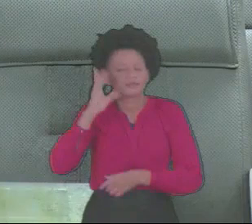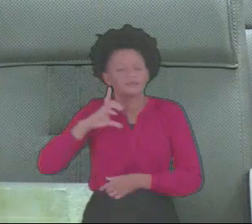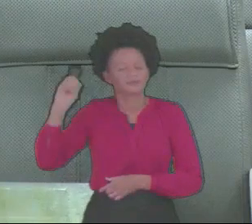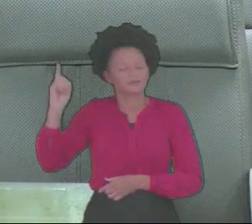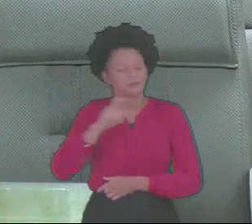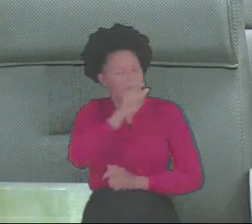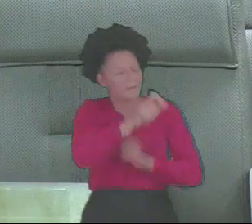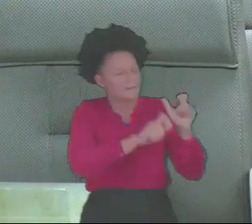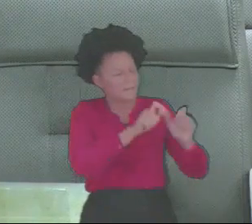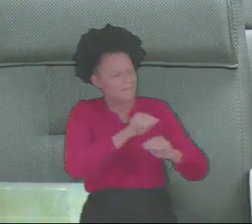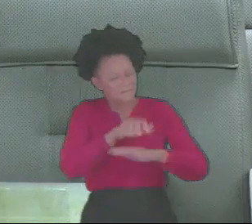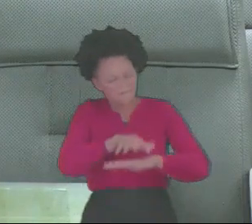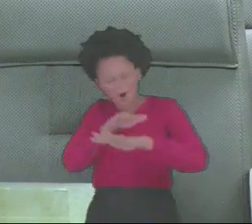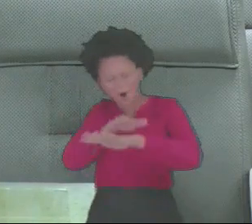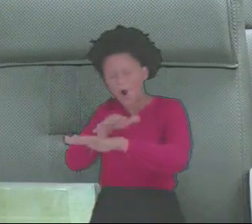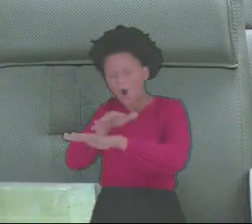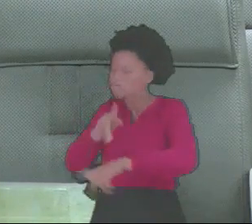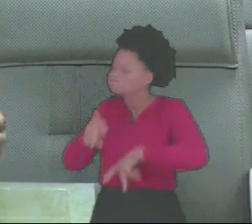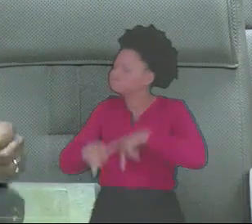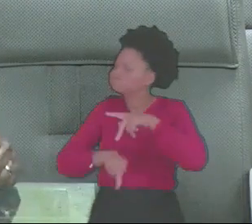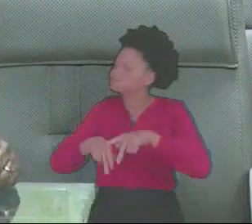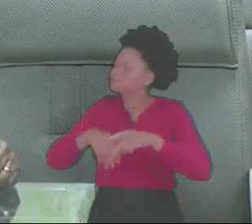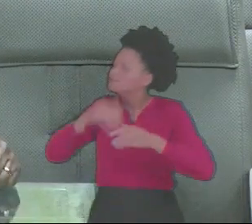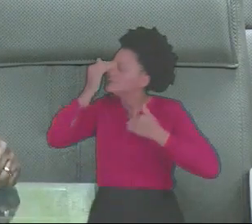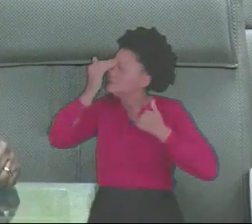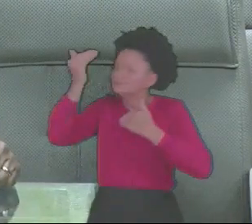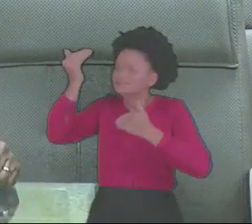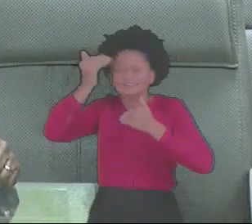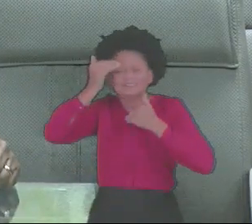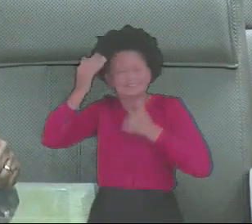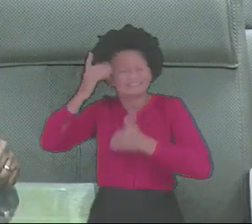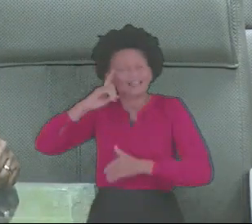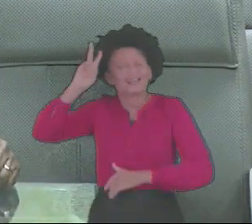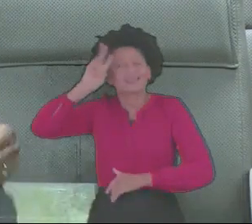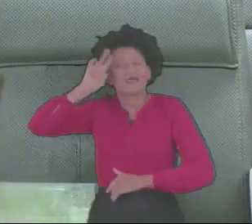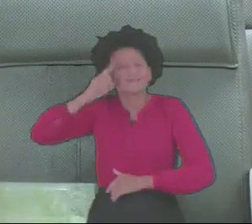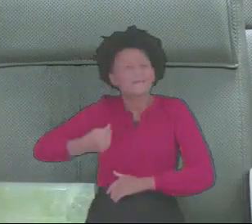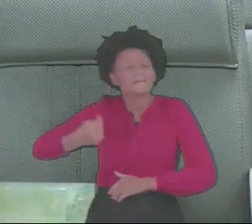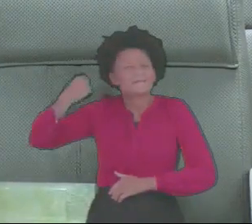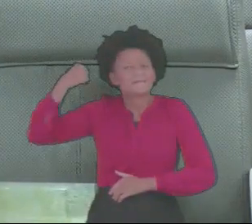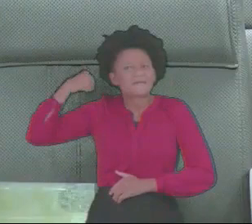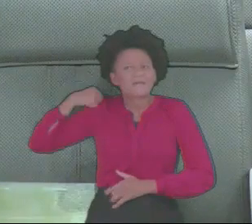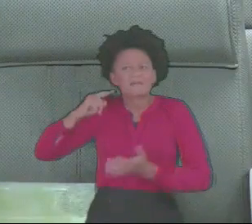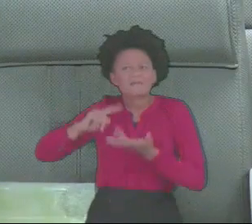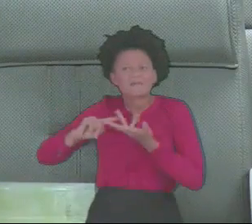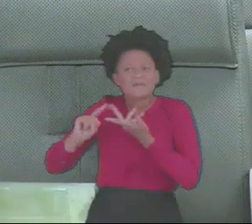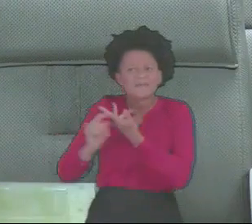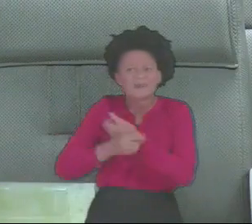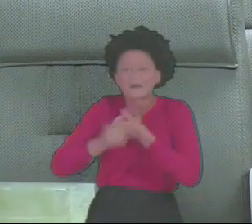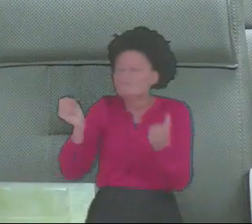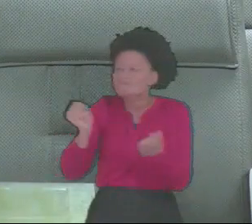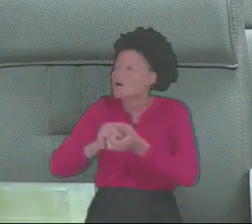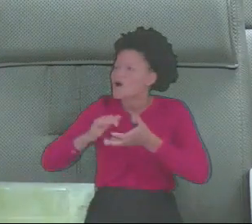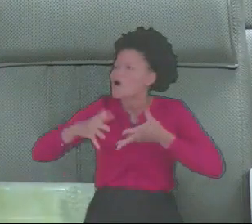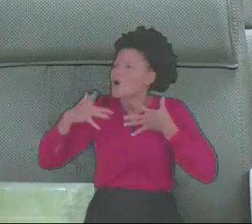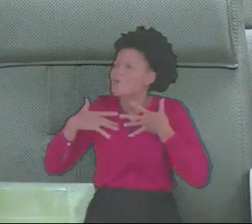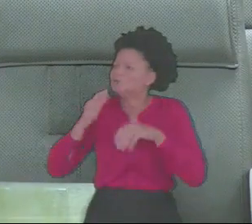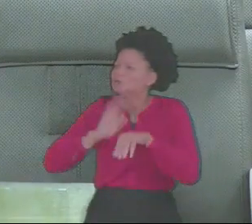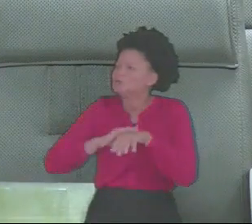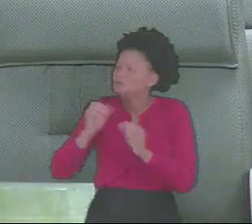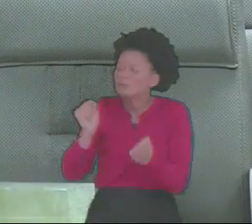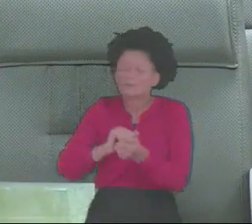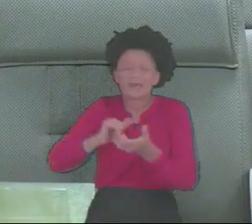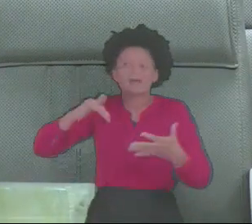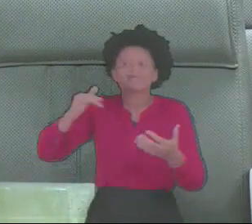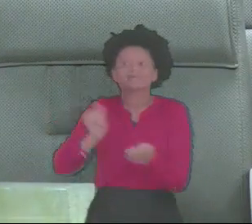grato a Deus E lembra-se com muita alegria do que Deus realizou estava realizando